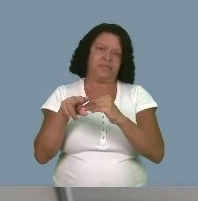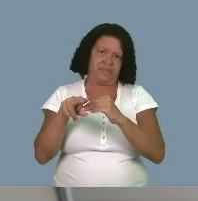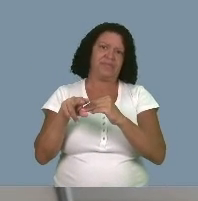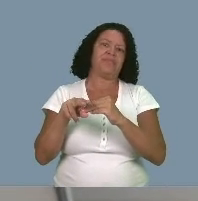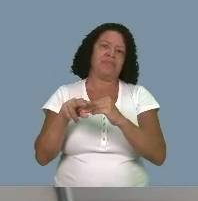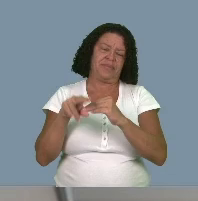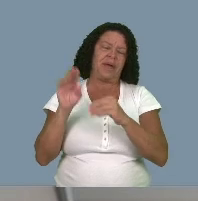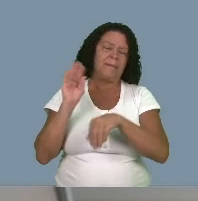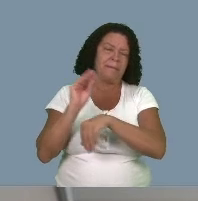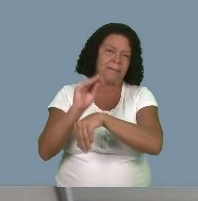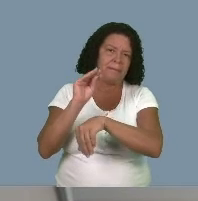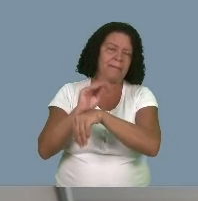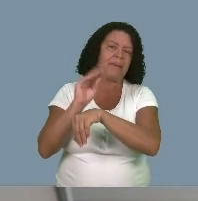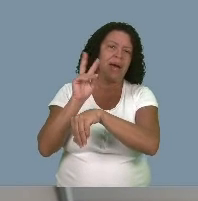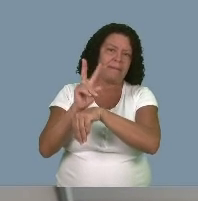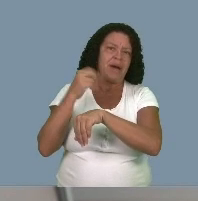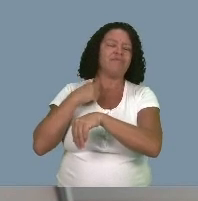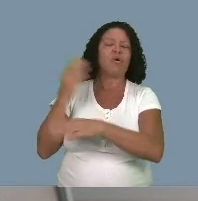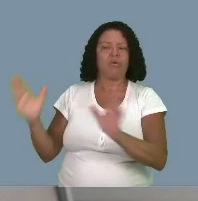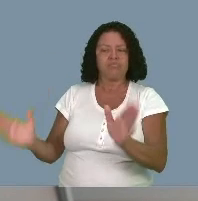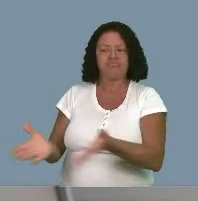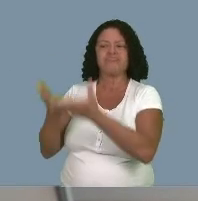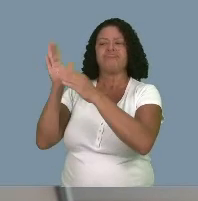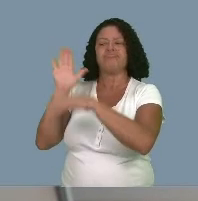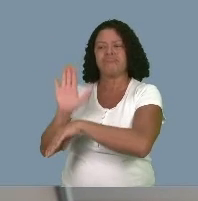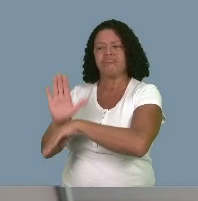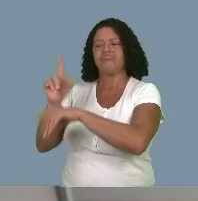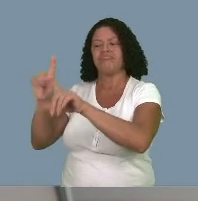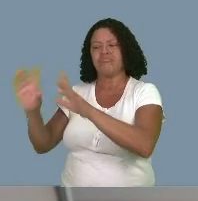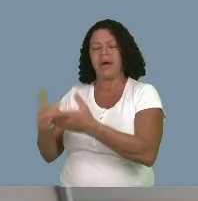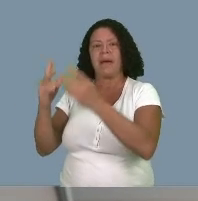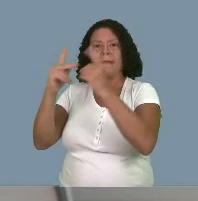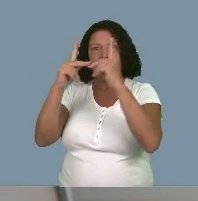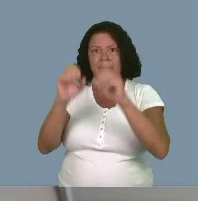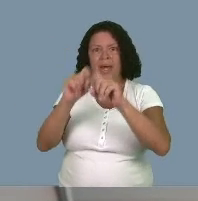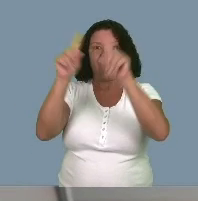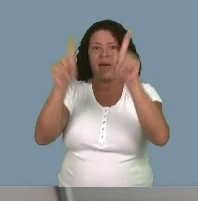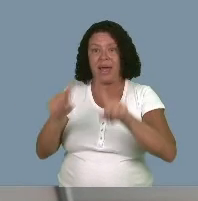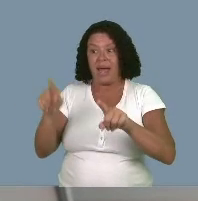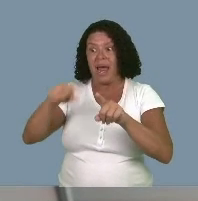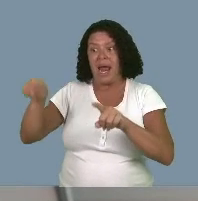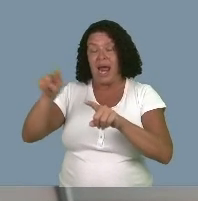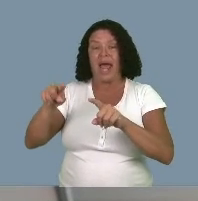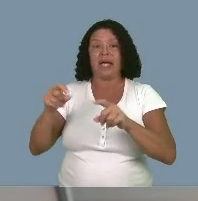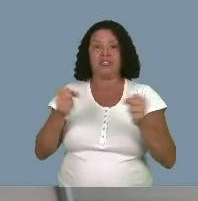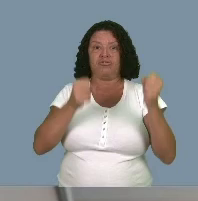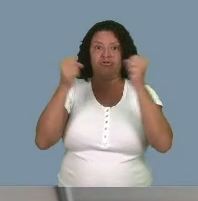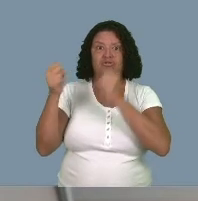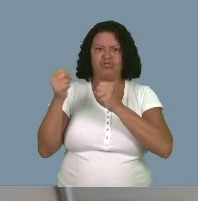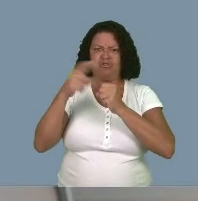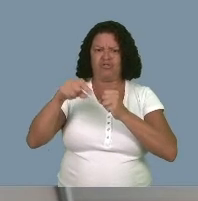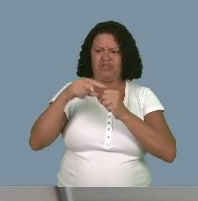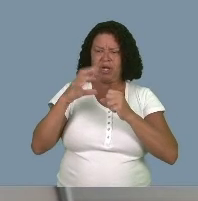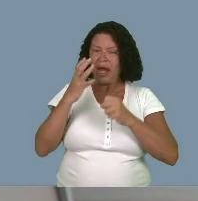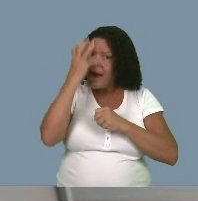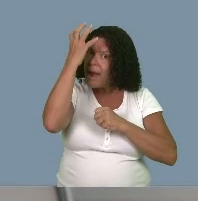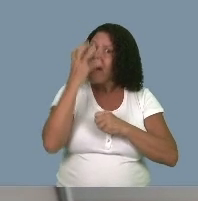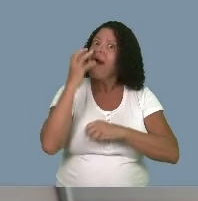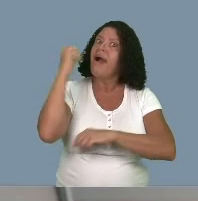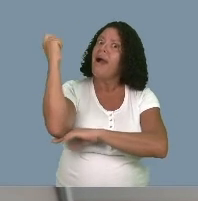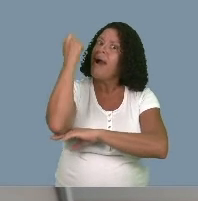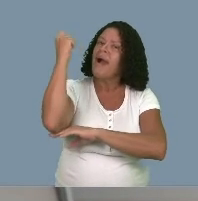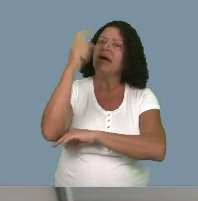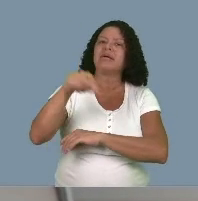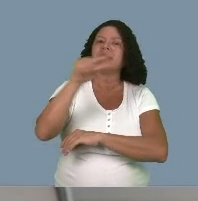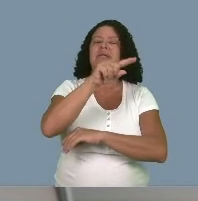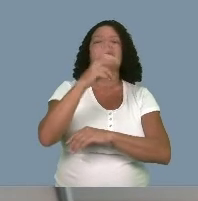amparo. Cuidaremos de inspirar calma e paz nos casos de possessões graves e não